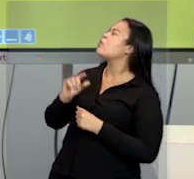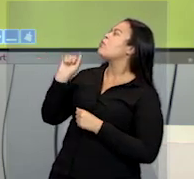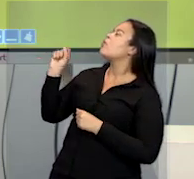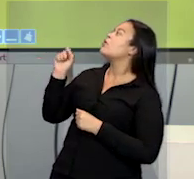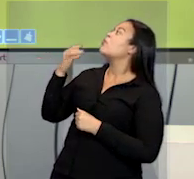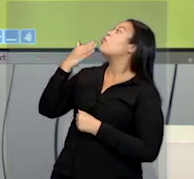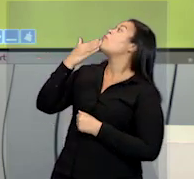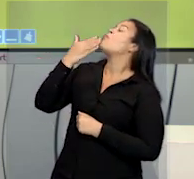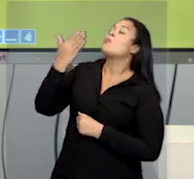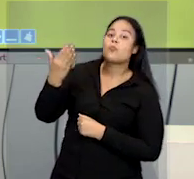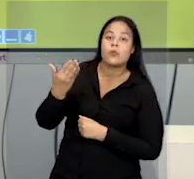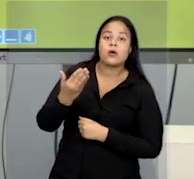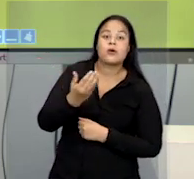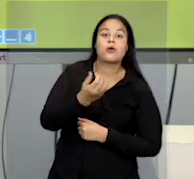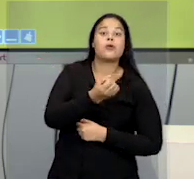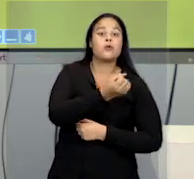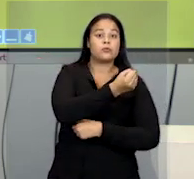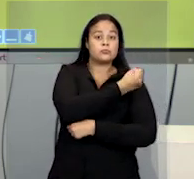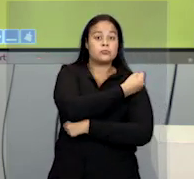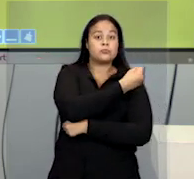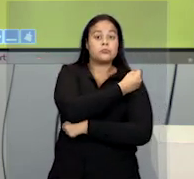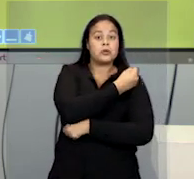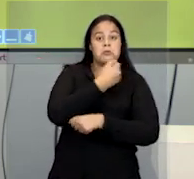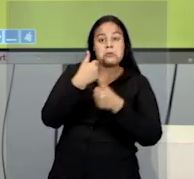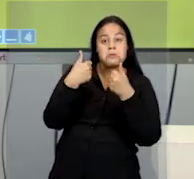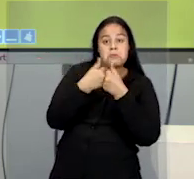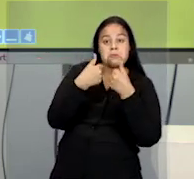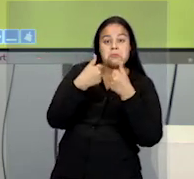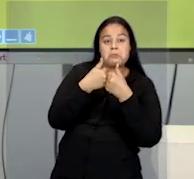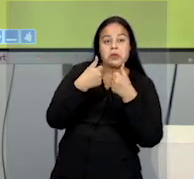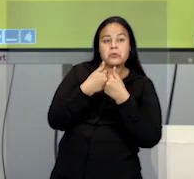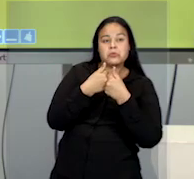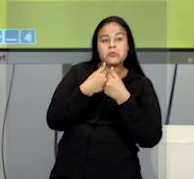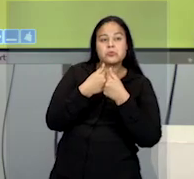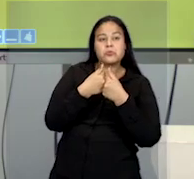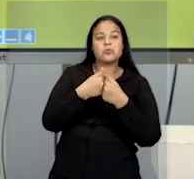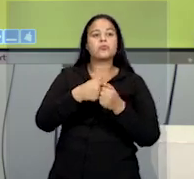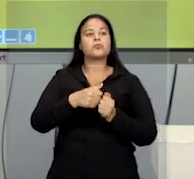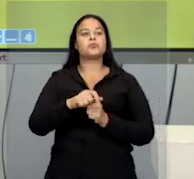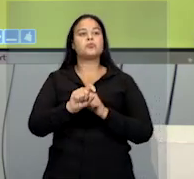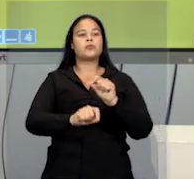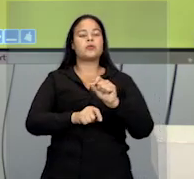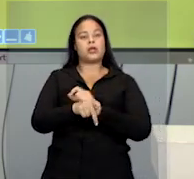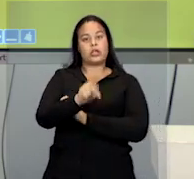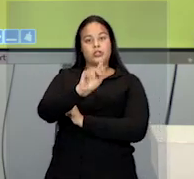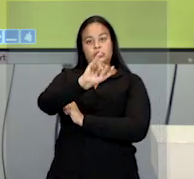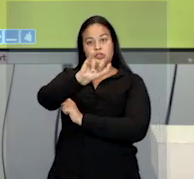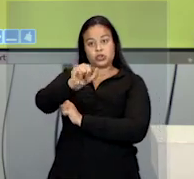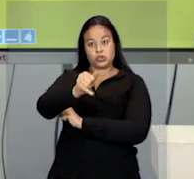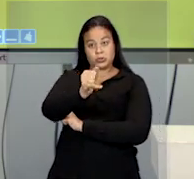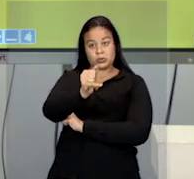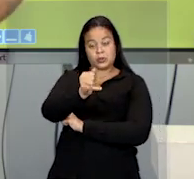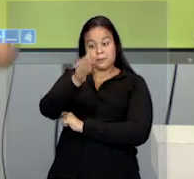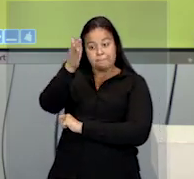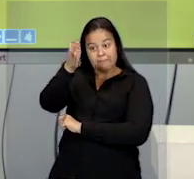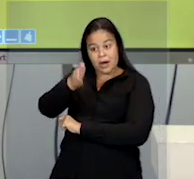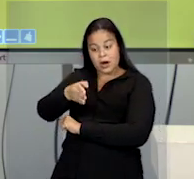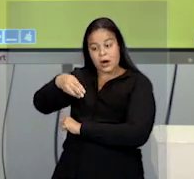qual é o valor mais próximo do ΔH em kJ, olha, por mol